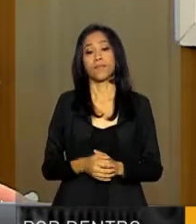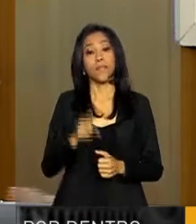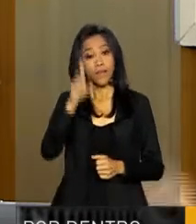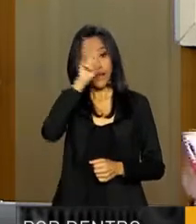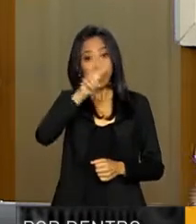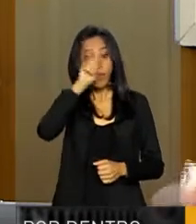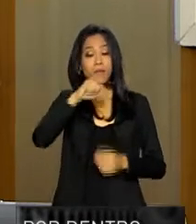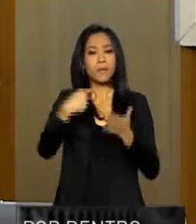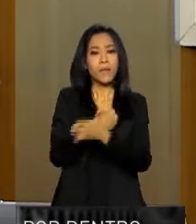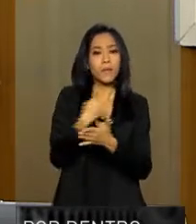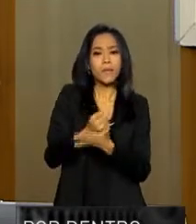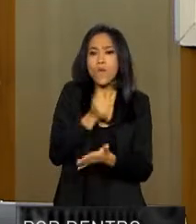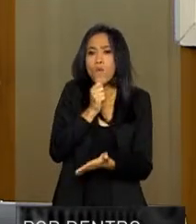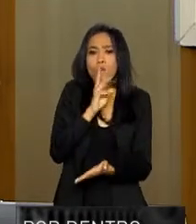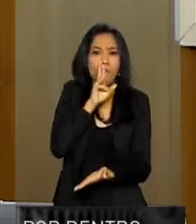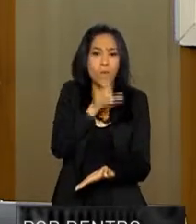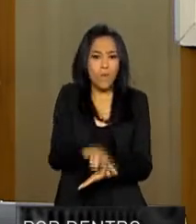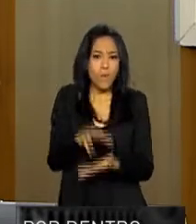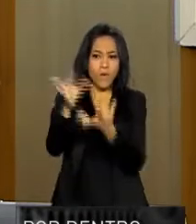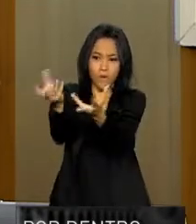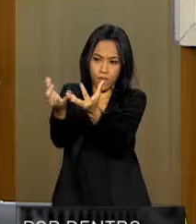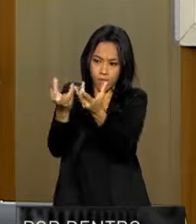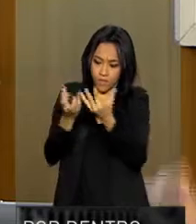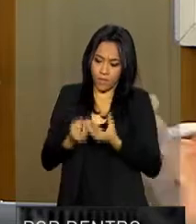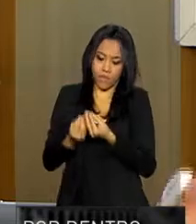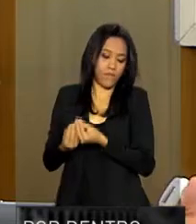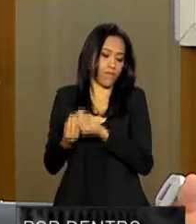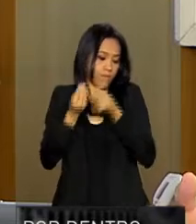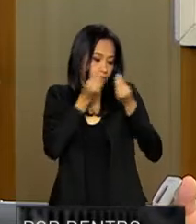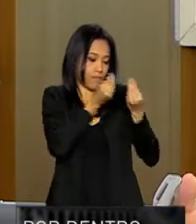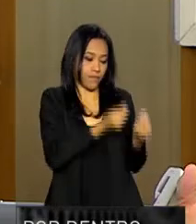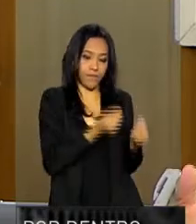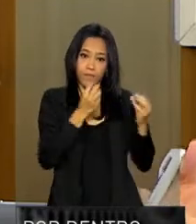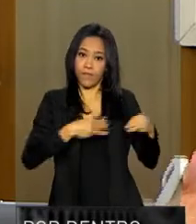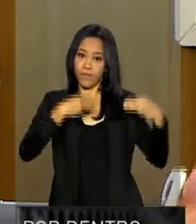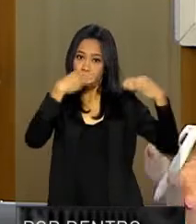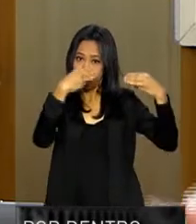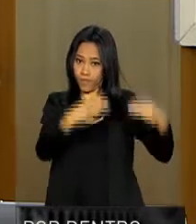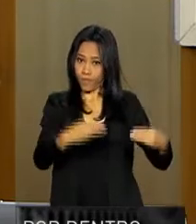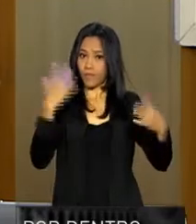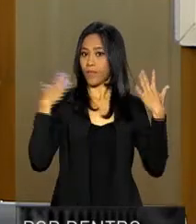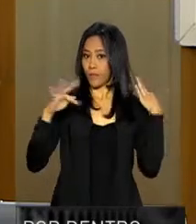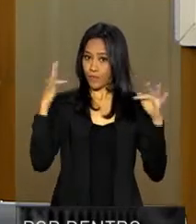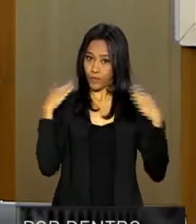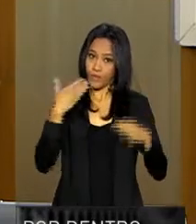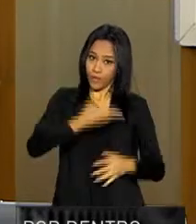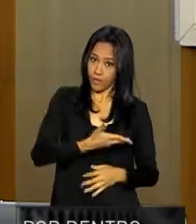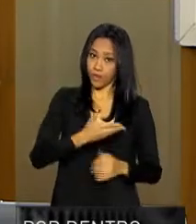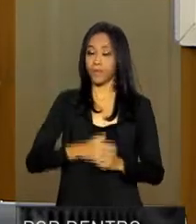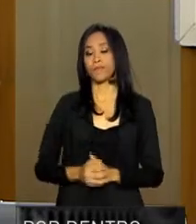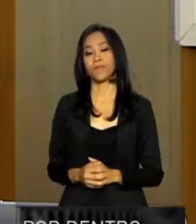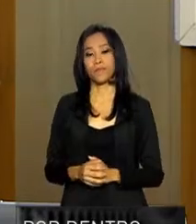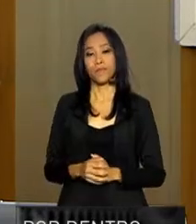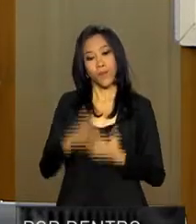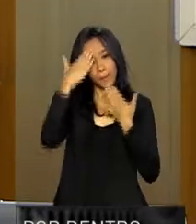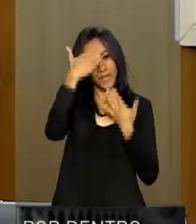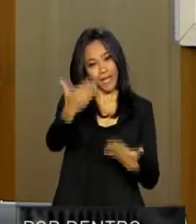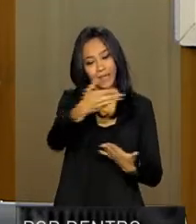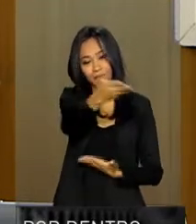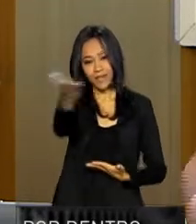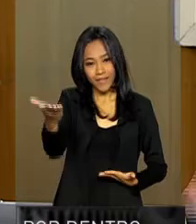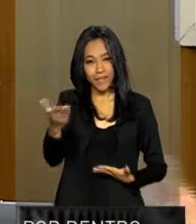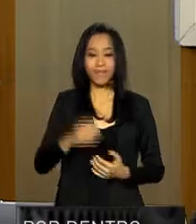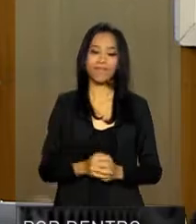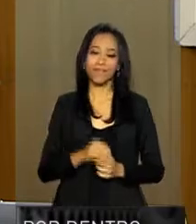lembrando que as perguntas que não puderam ser respondidas vão ser encaminhadas para a assessoria de comunicação social do ministério do turismo muito obrigada pela sua